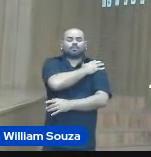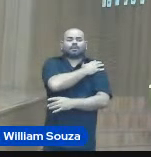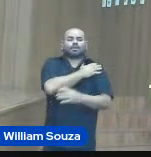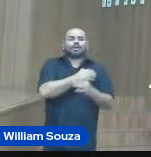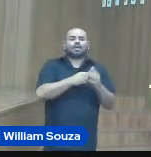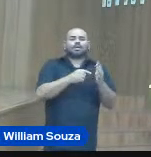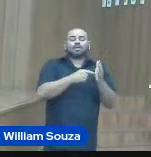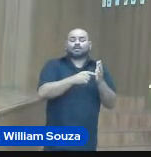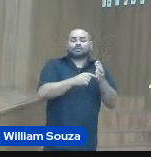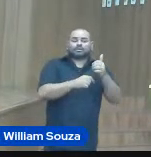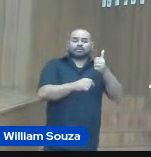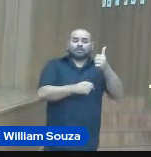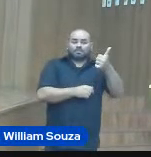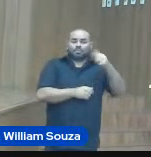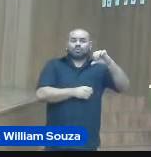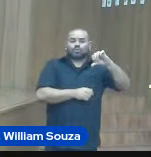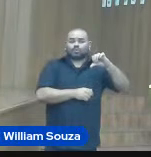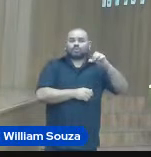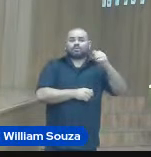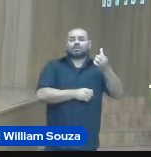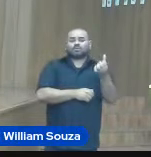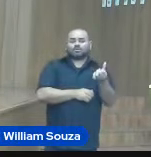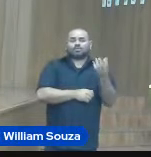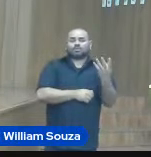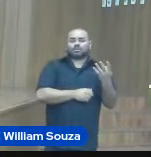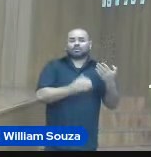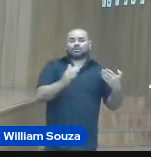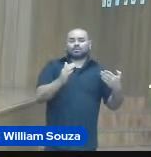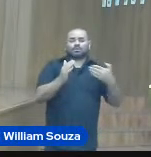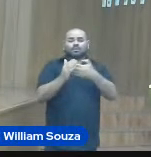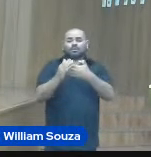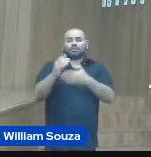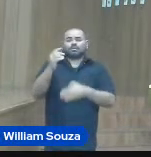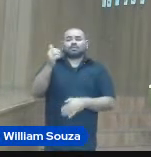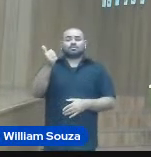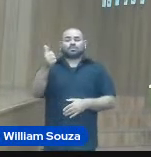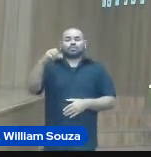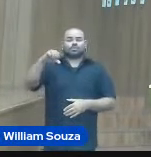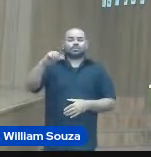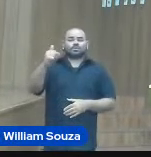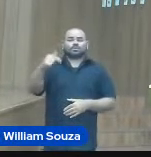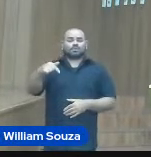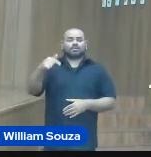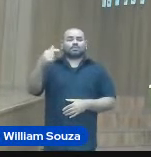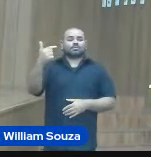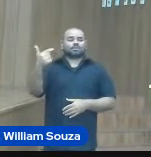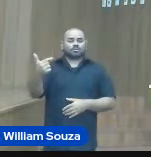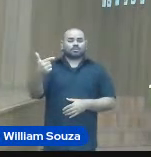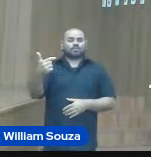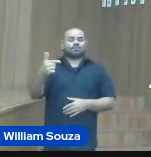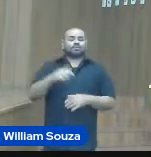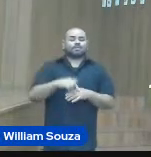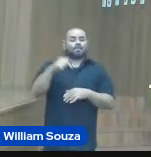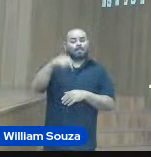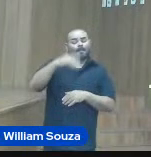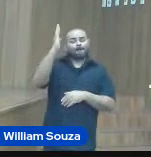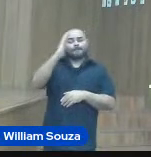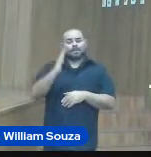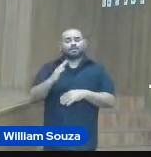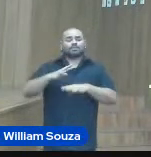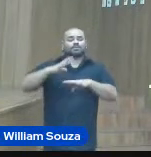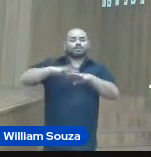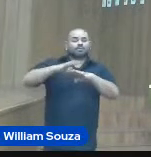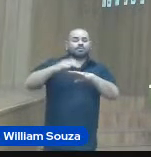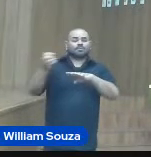até 72, foi um momento muito forte da matemática moderna no Brasil. Quer dizer, houve